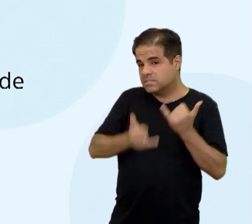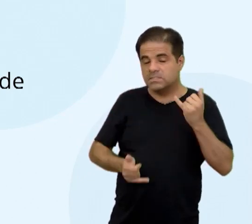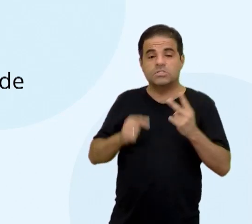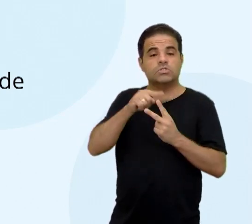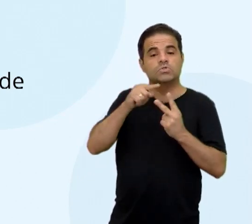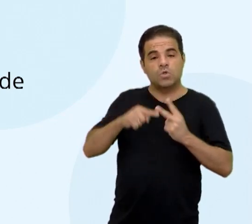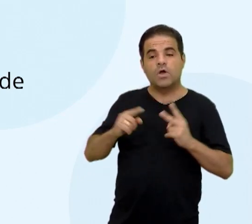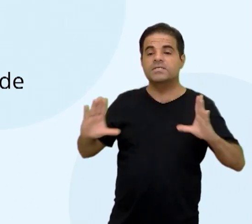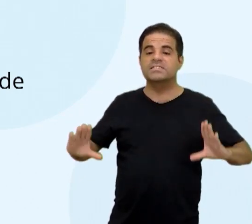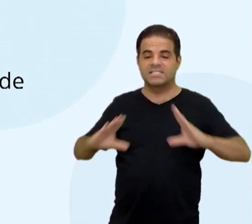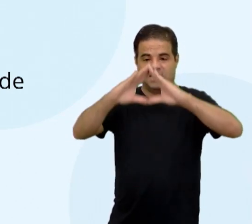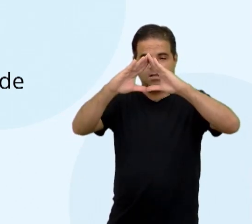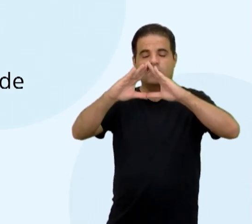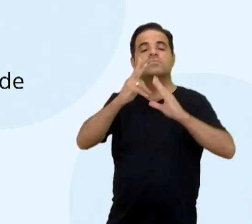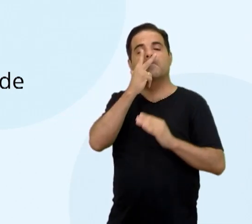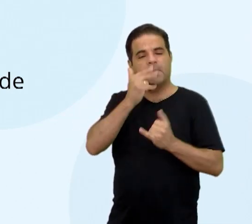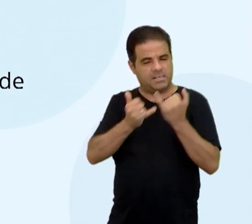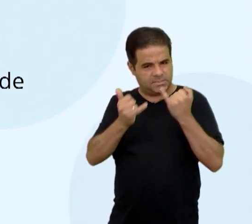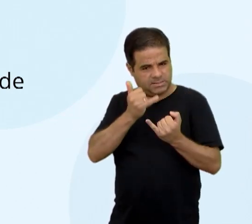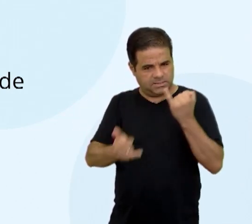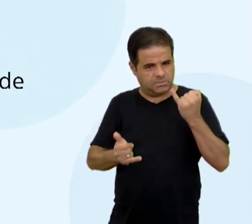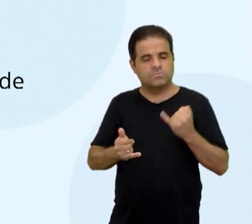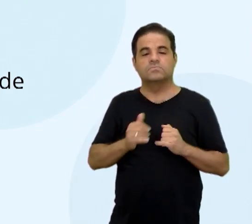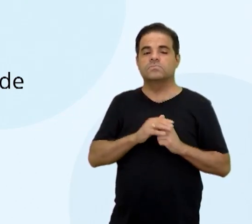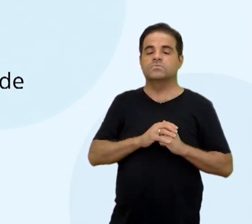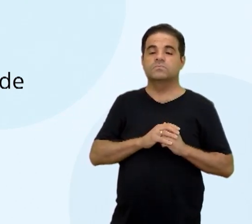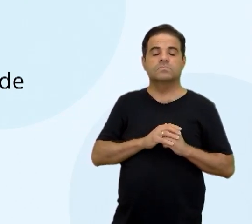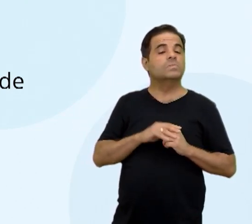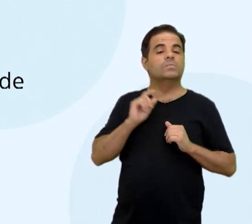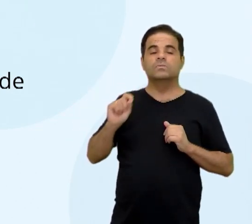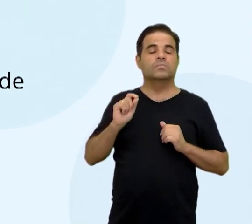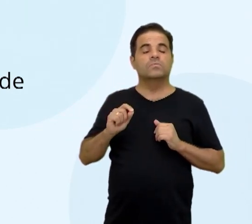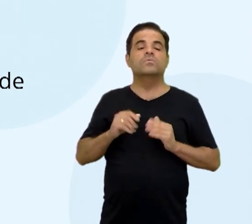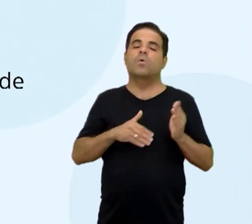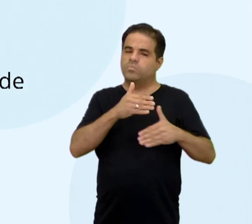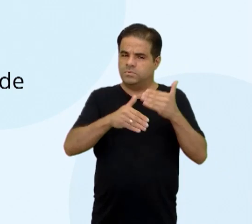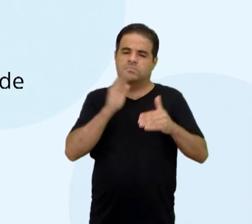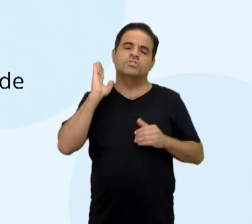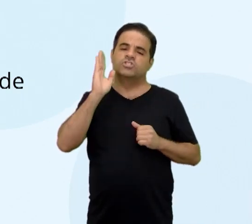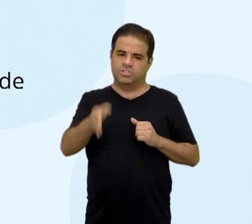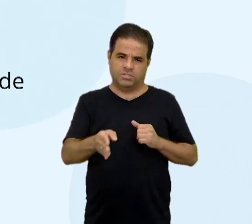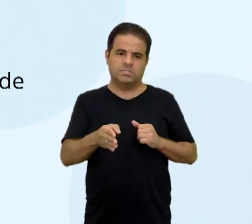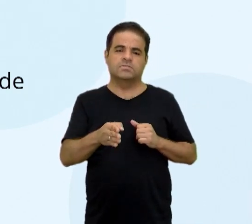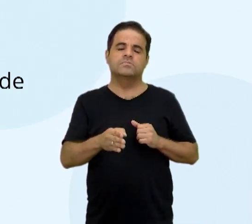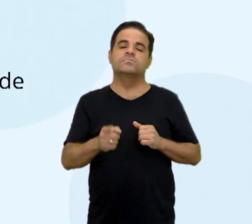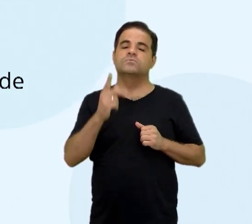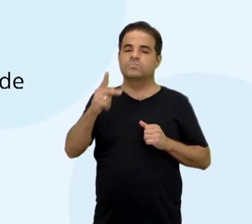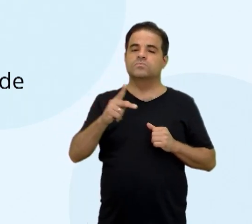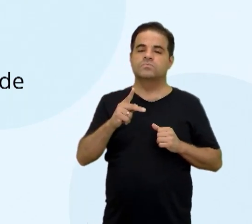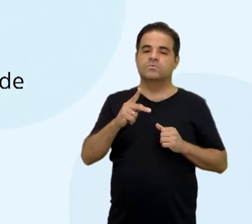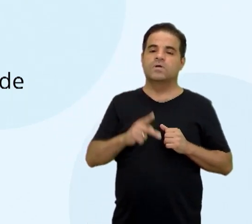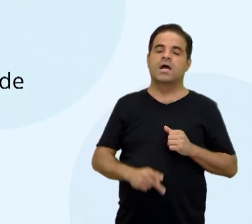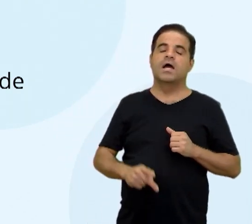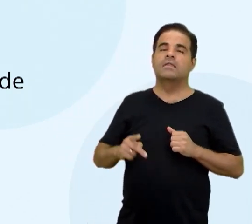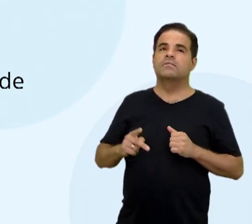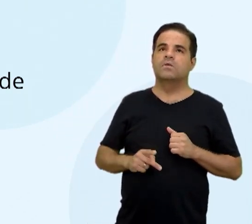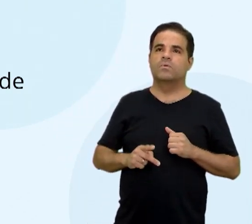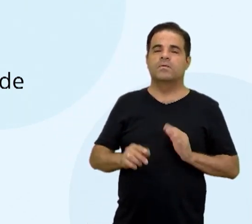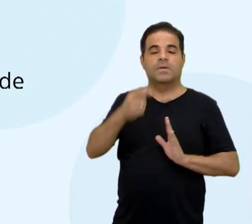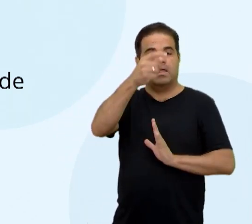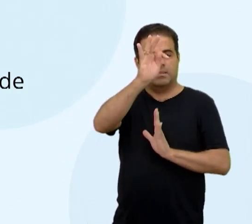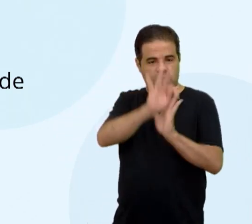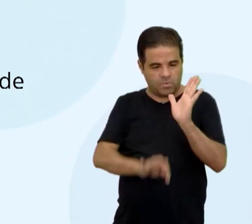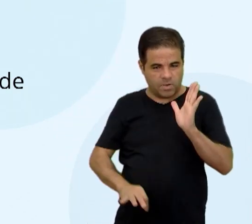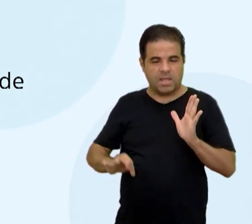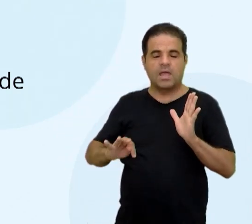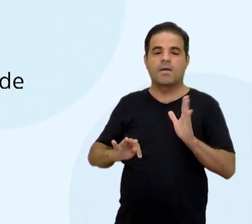entre dois triângulos aí semelhantes, tá certo? Que são consequências diretas aí do Teorema de Tales. O Teorema de Tales diz